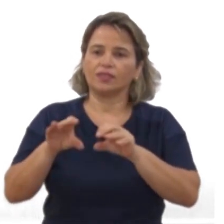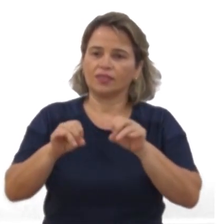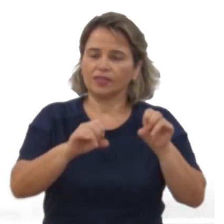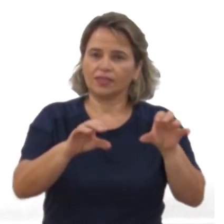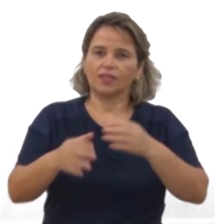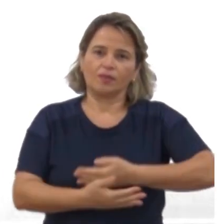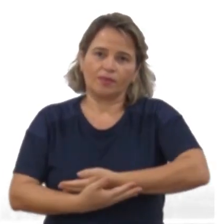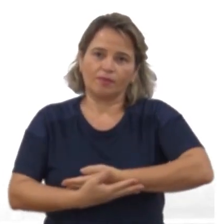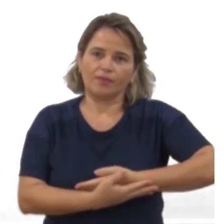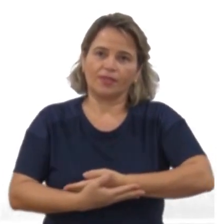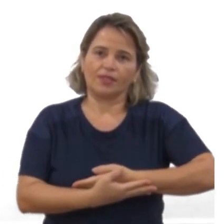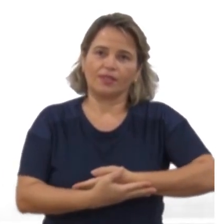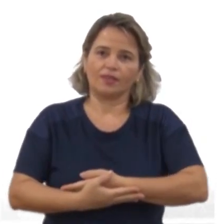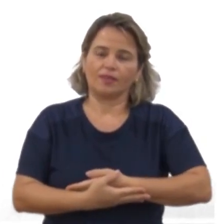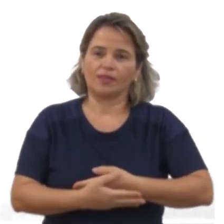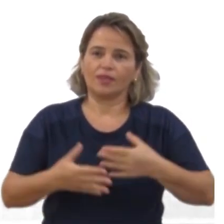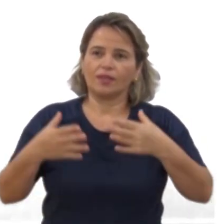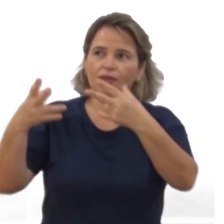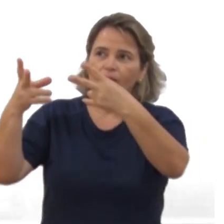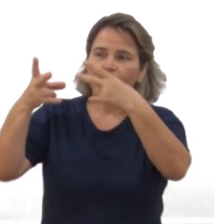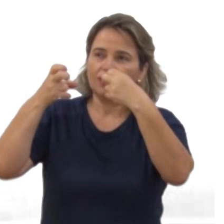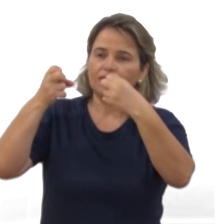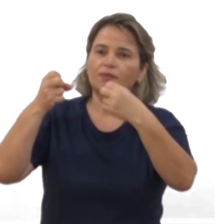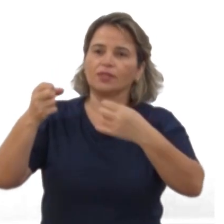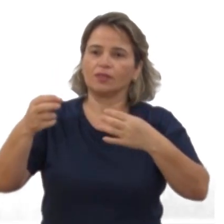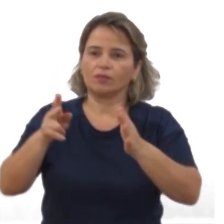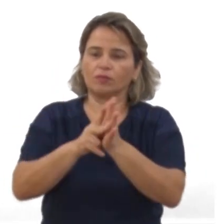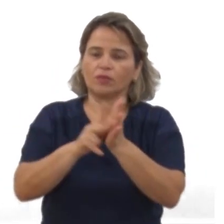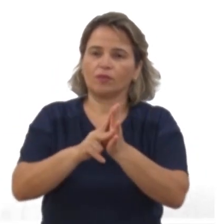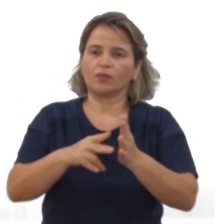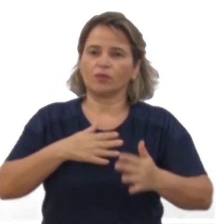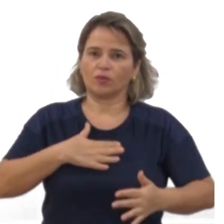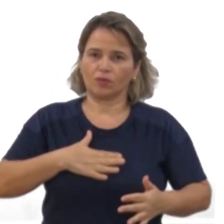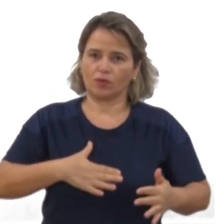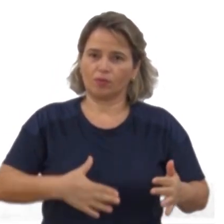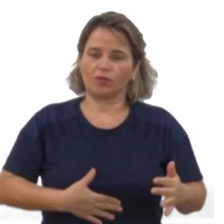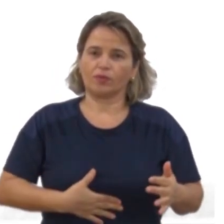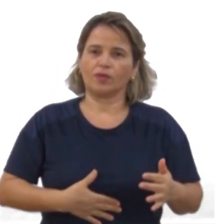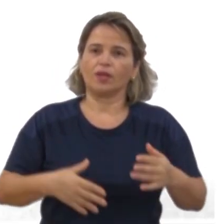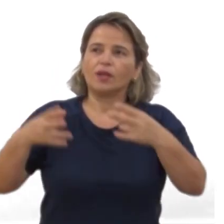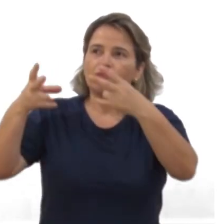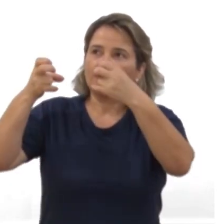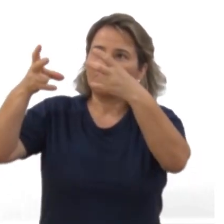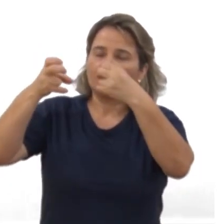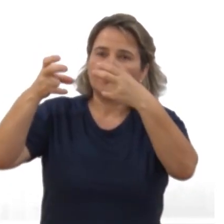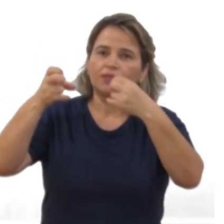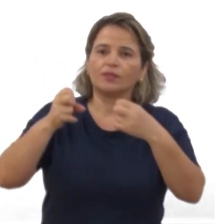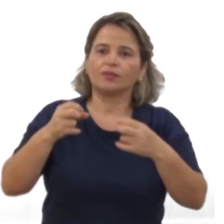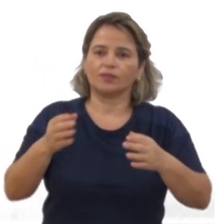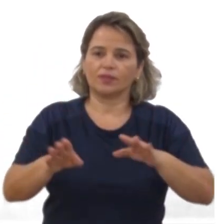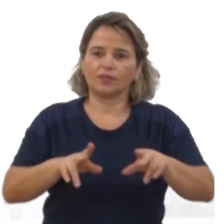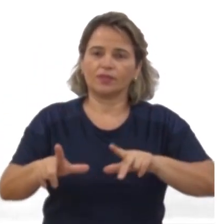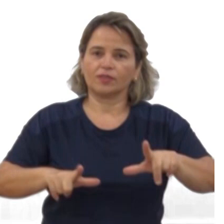como a percepção do próprio corpo e de seus limites, a percepção do efeito consequência das